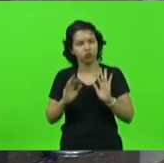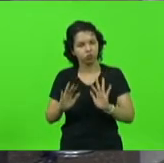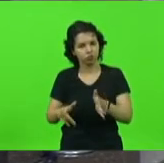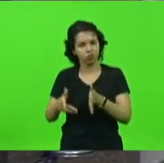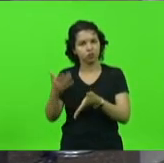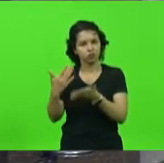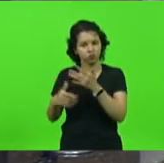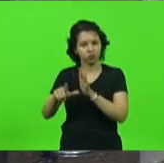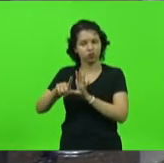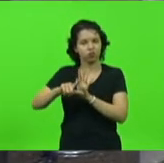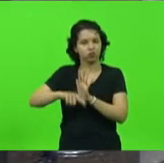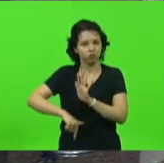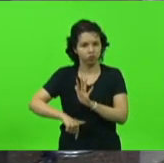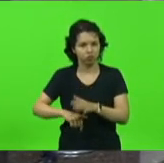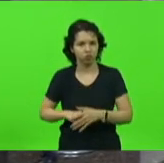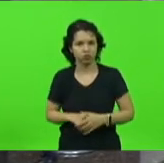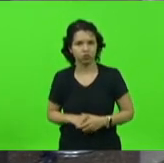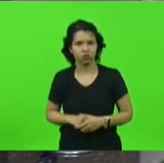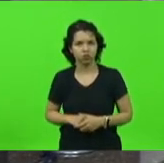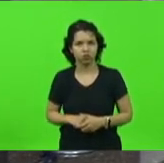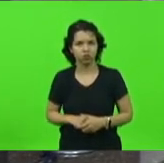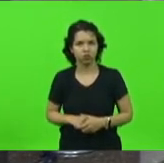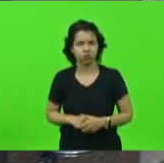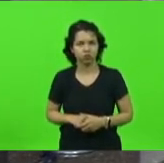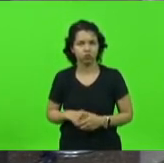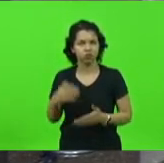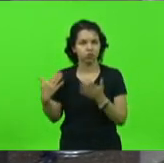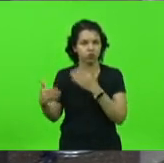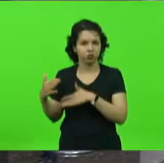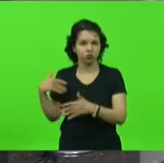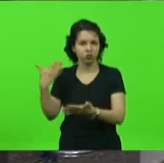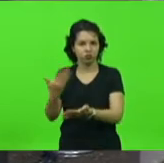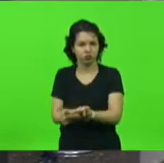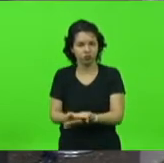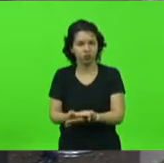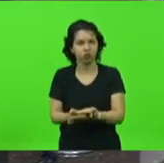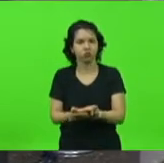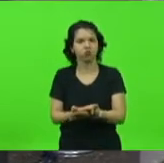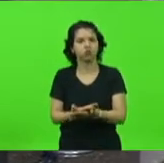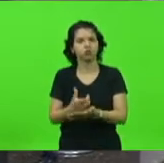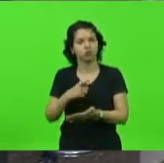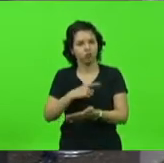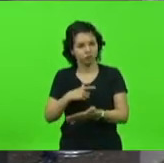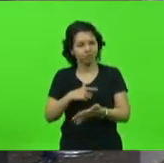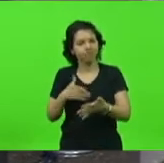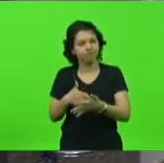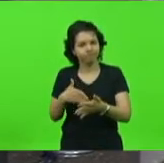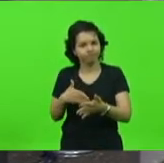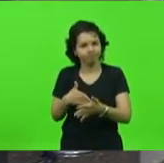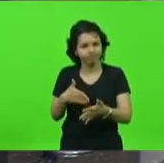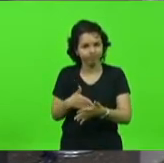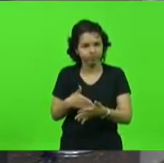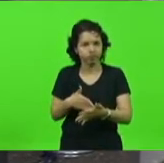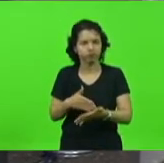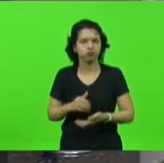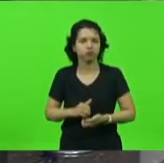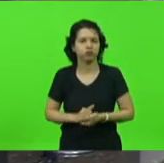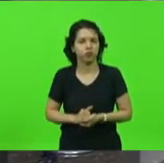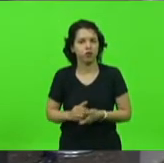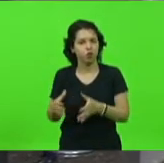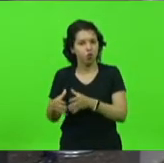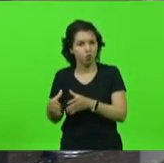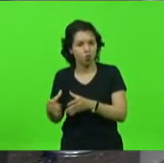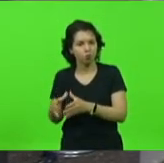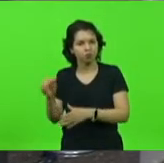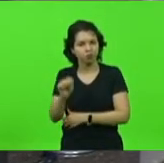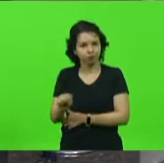atrasada. E de lá para cá, houveram alguns empecilhos em que uma associação